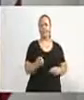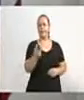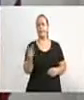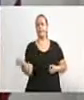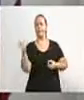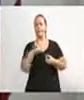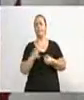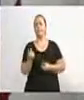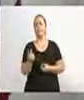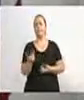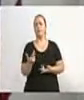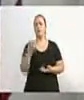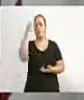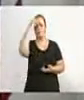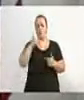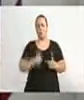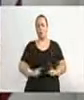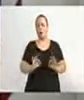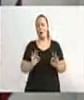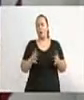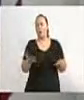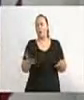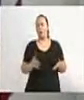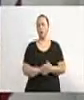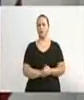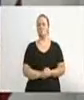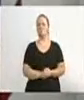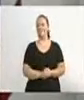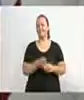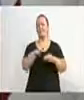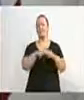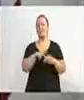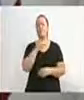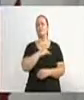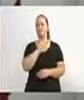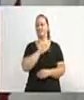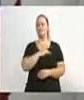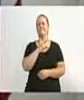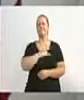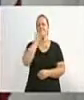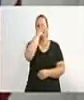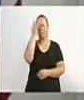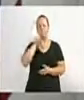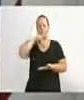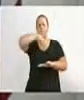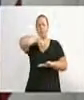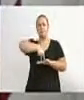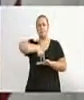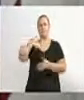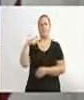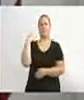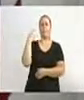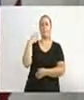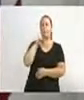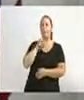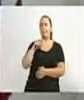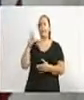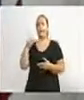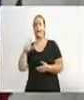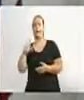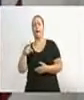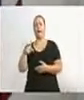vejo políticos que vêm, e vão vir inclusive para essa tribuna, né, colocar a culpa na classe política,